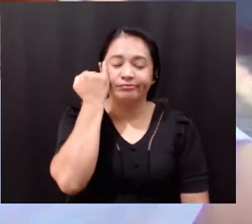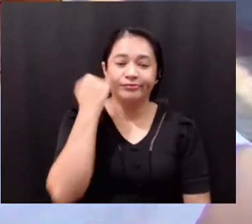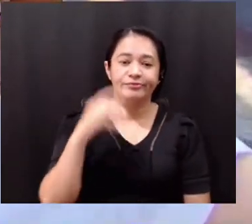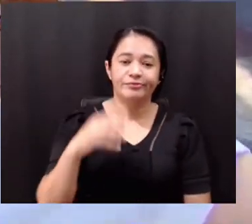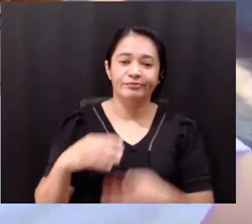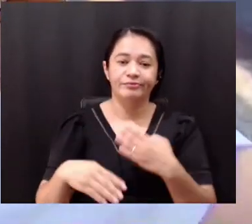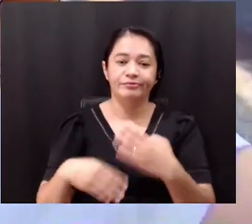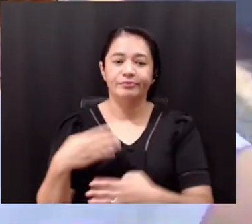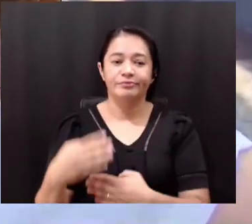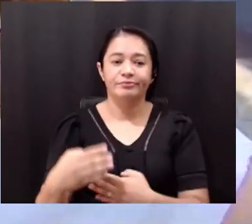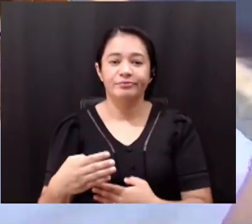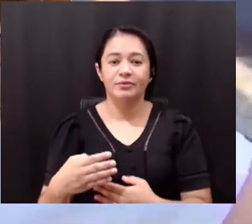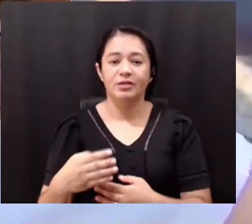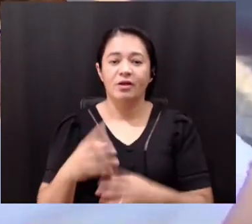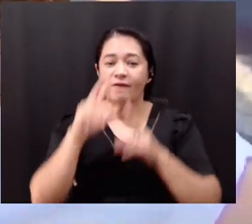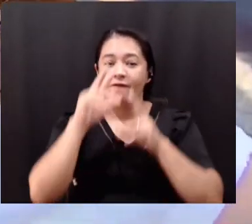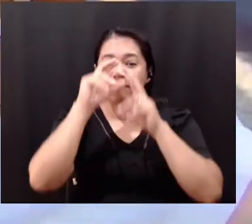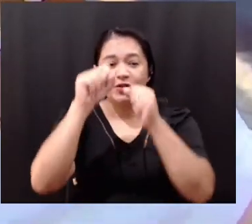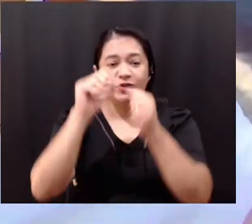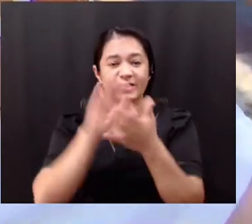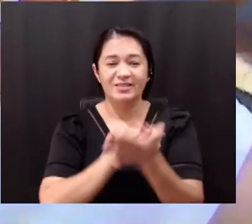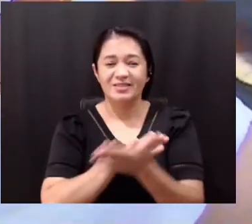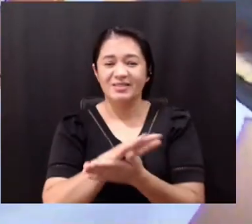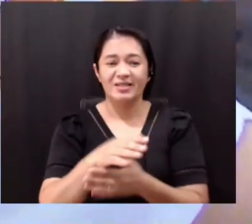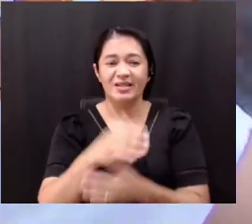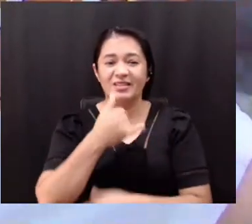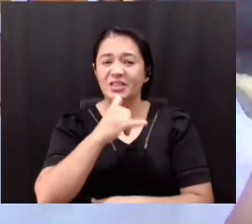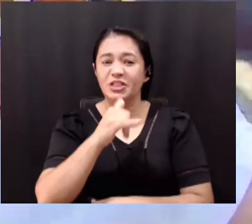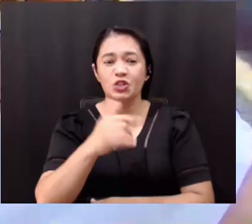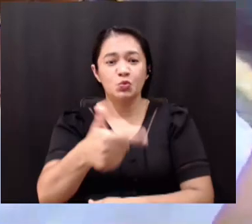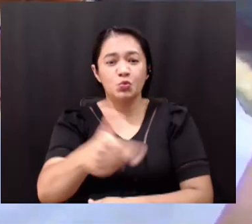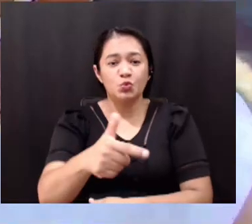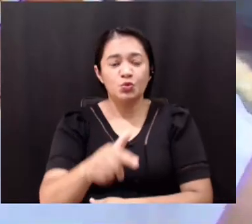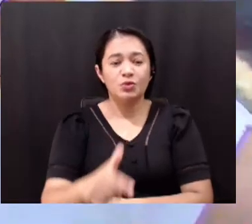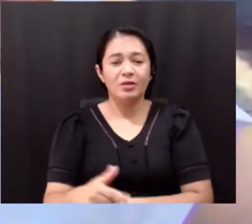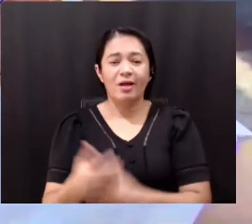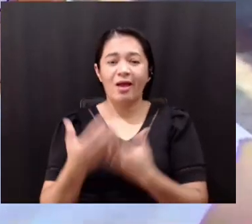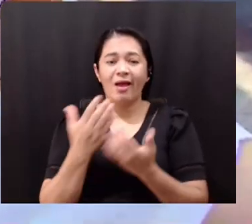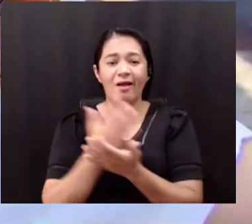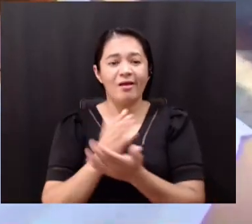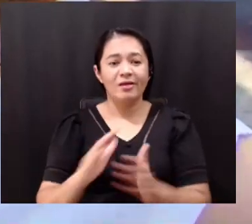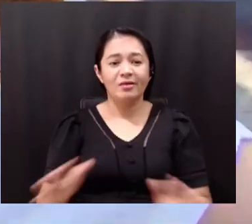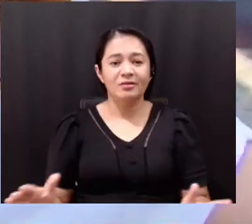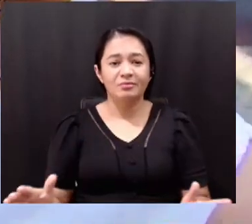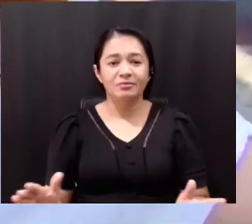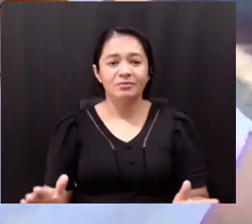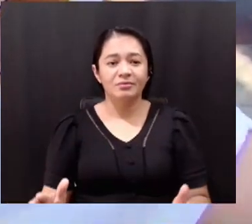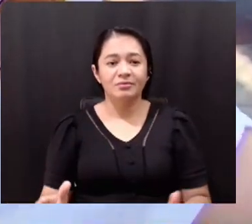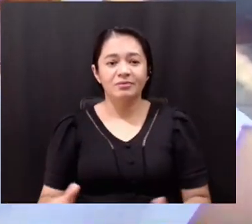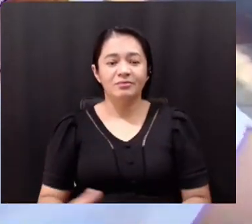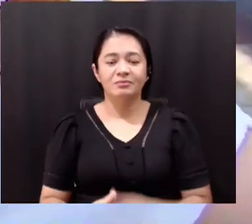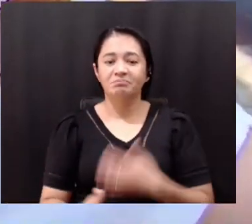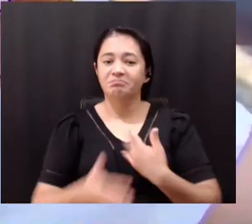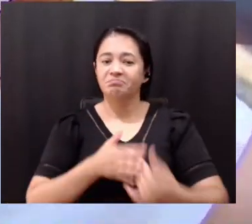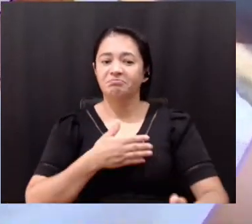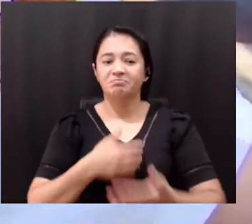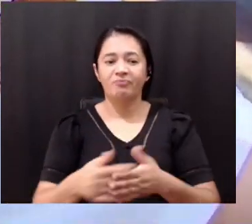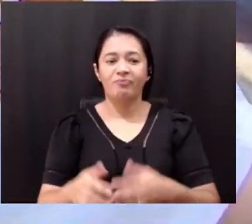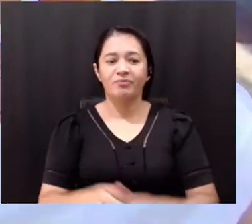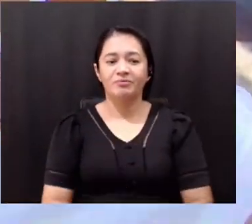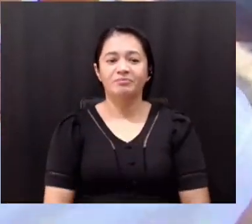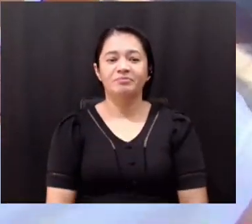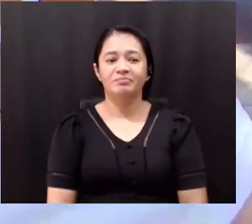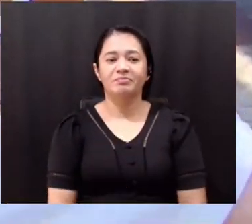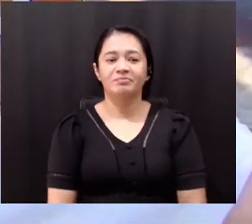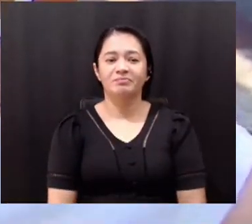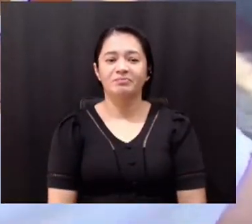força de energia, não? Vai acabando a energia e tanto faz. Fica desmotivado,